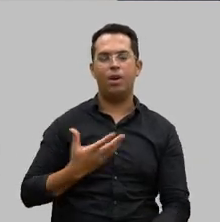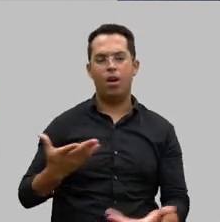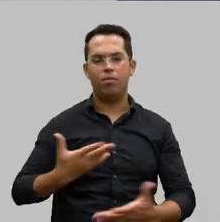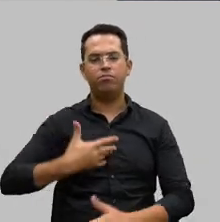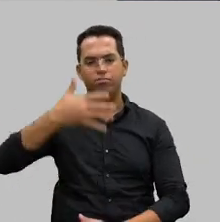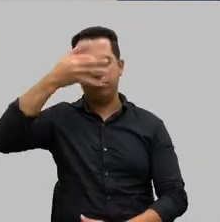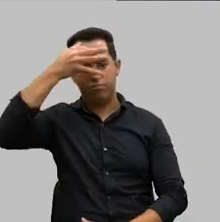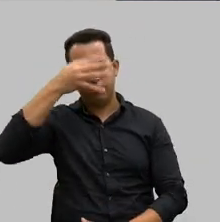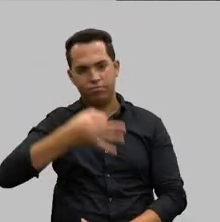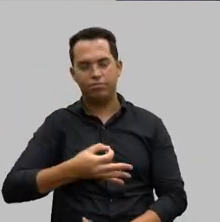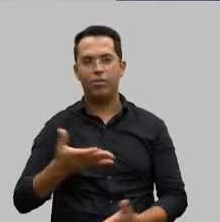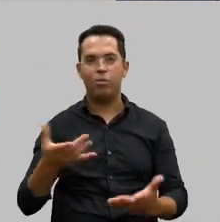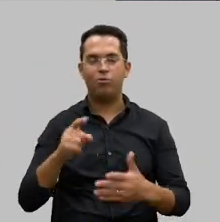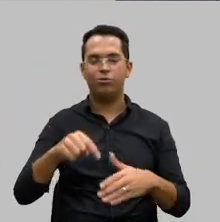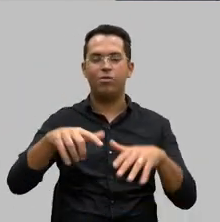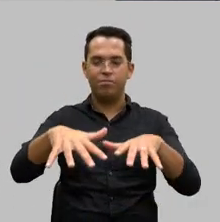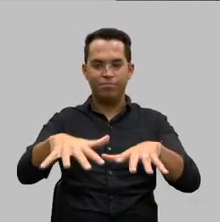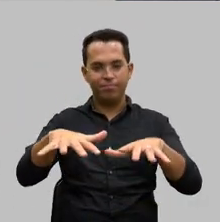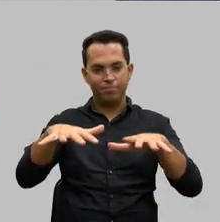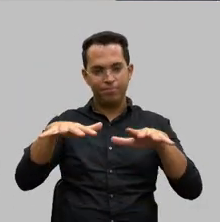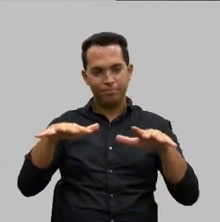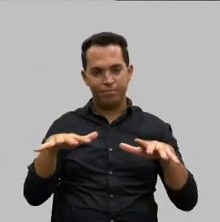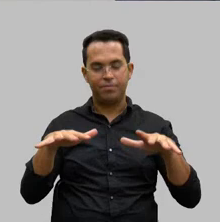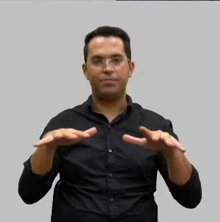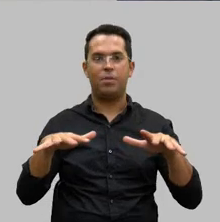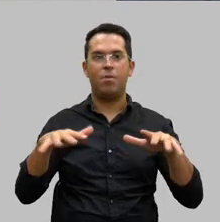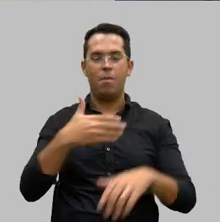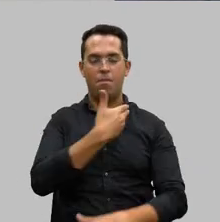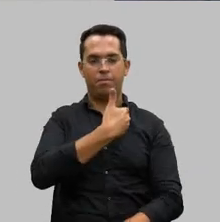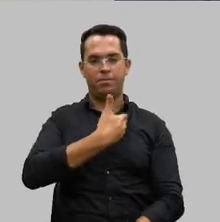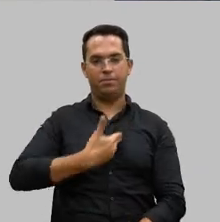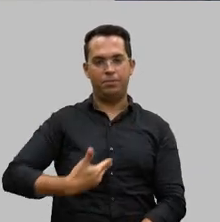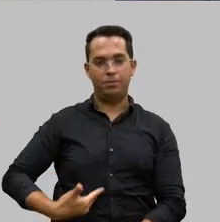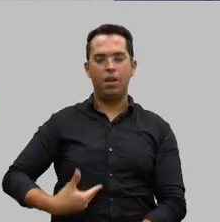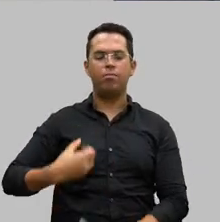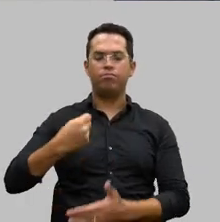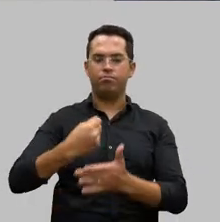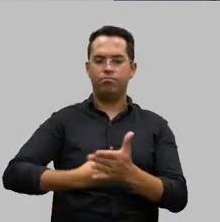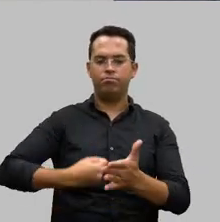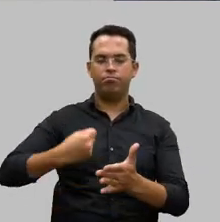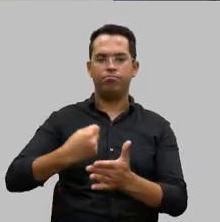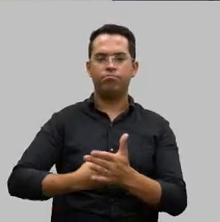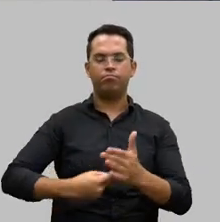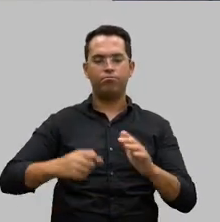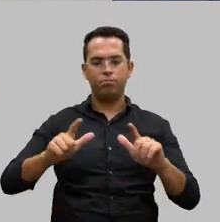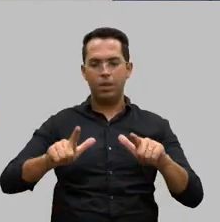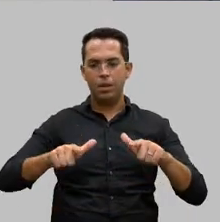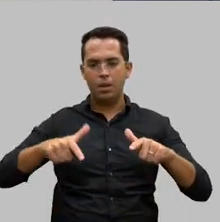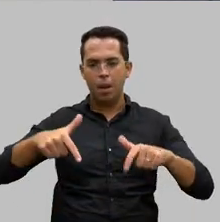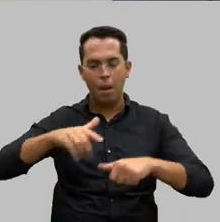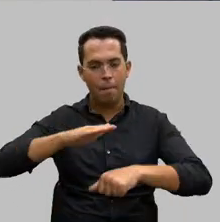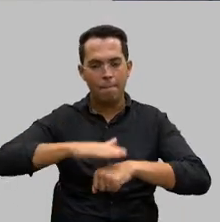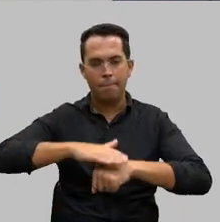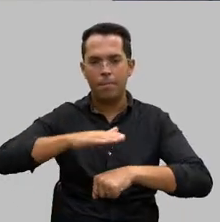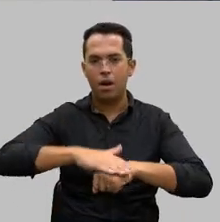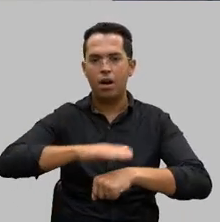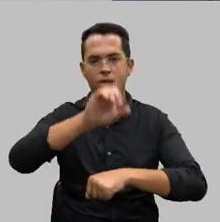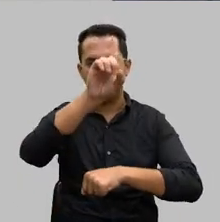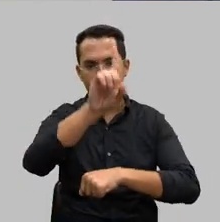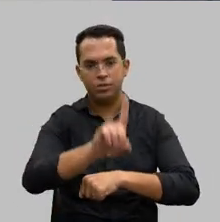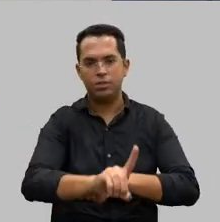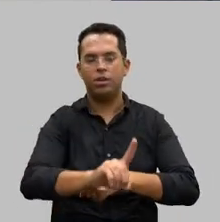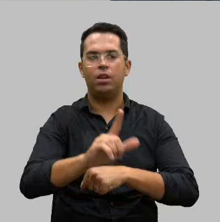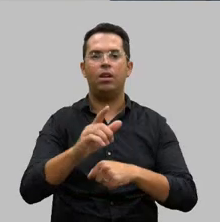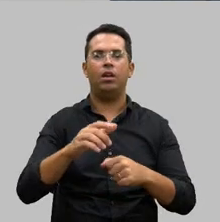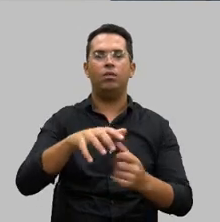né no seu transcorrer aí buscar cada vez mais políticas públicas para trabalhar essa questão